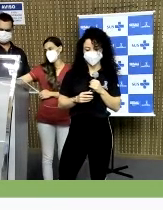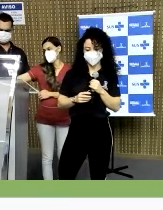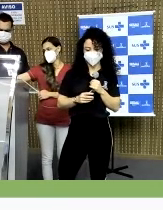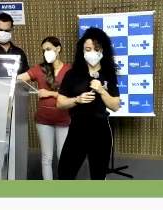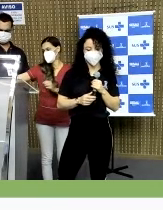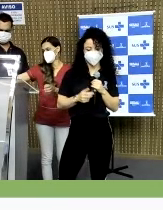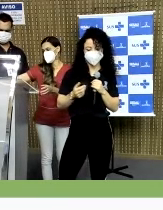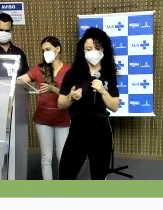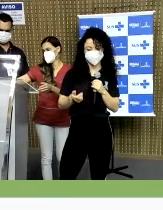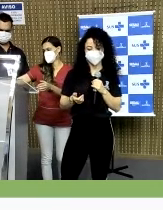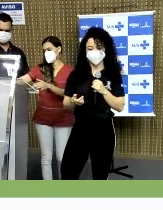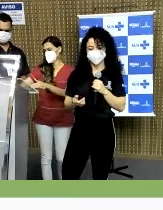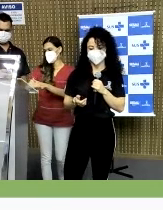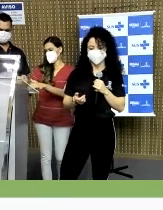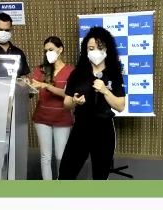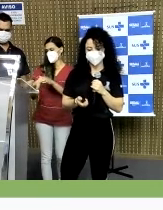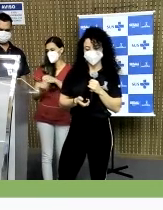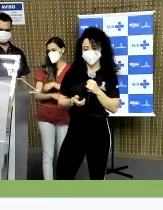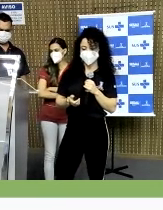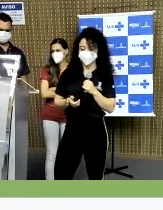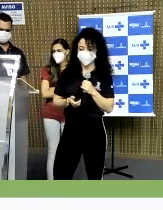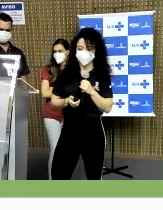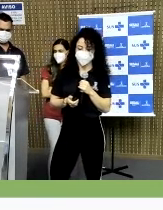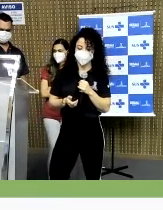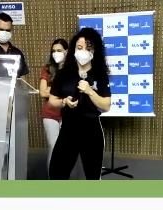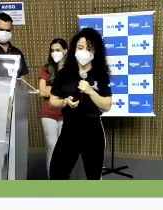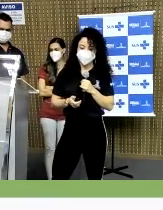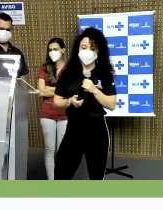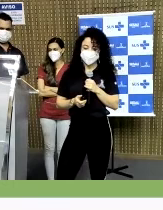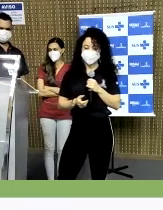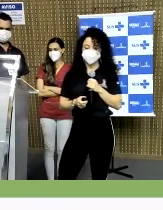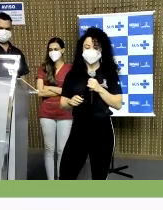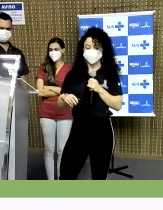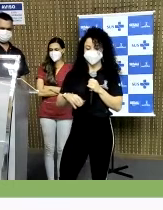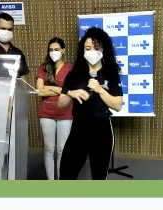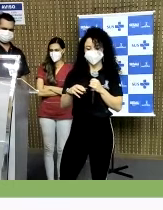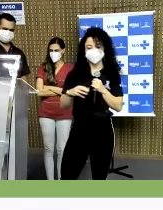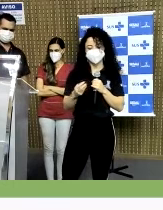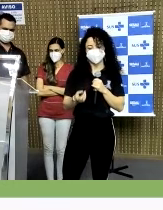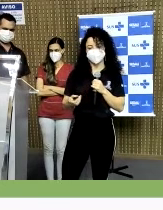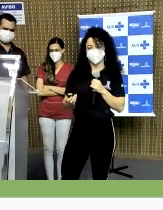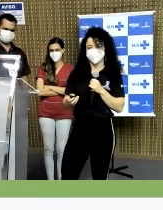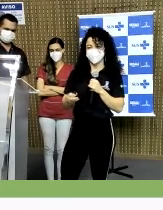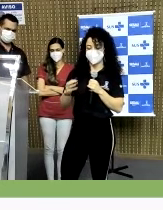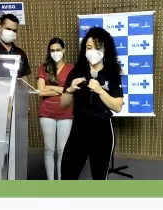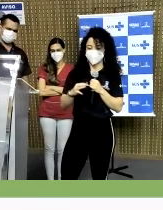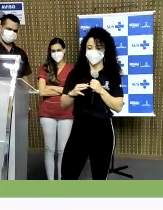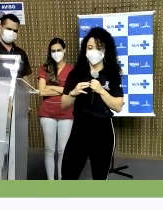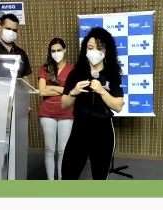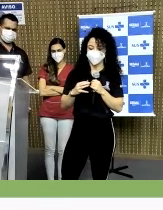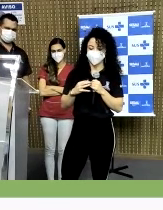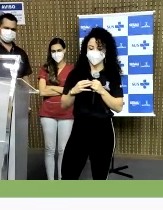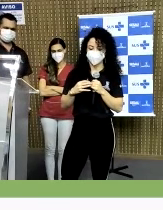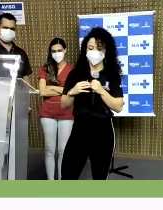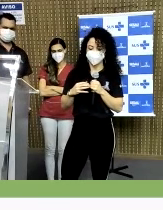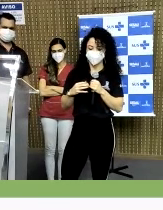O odontólogo, ele só não realizou a consulta e atendimento domiciliar. Em relação às ações intersetoriais que a equipe